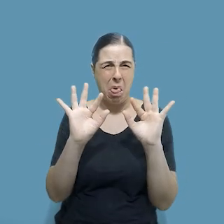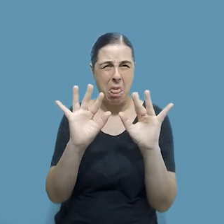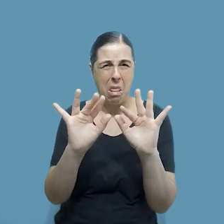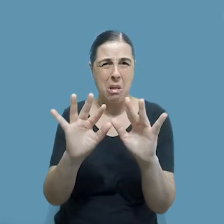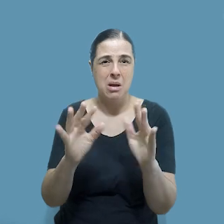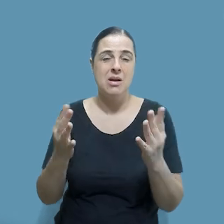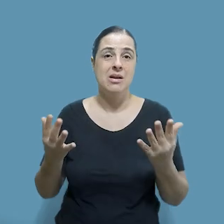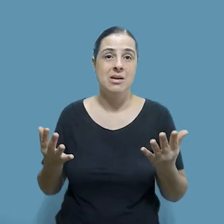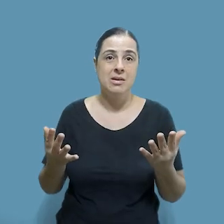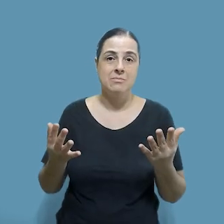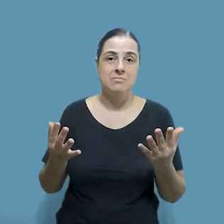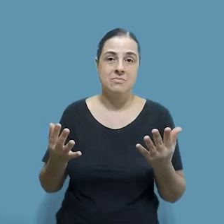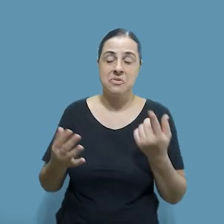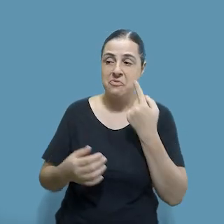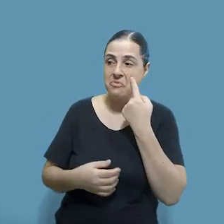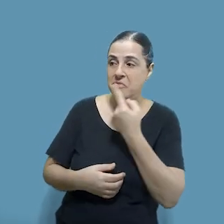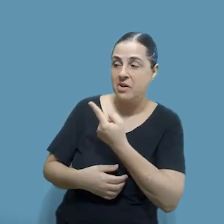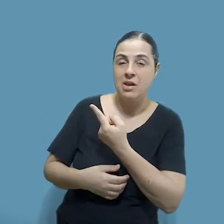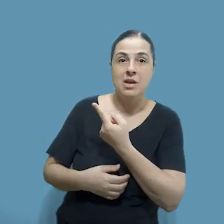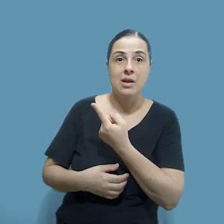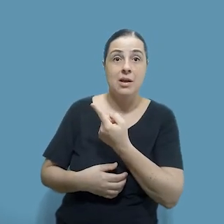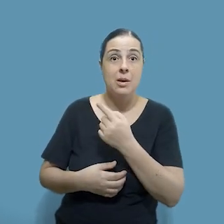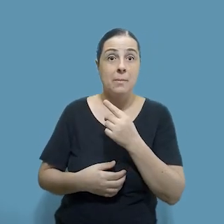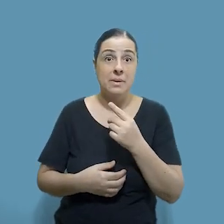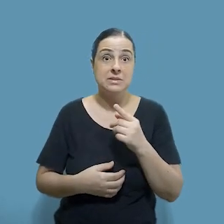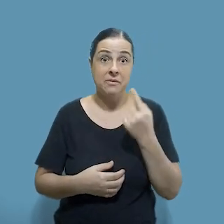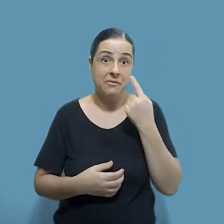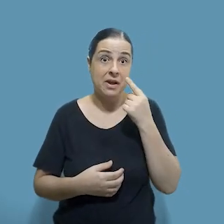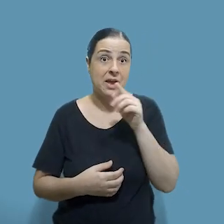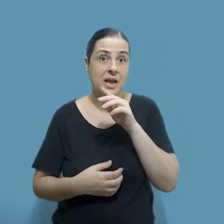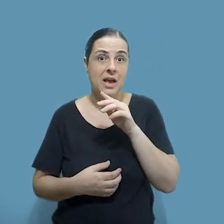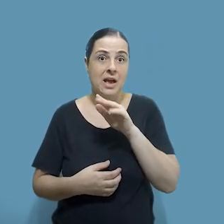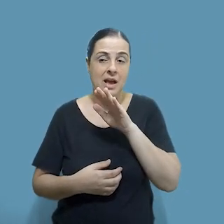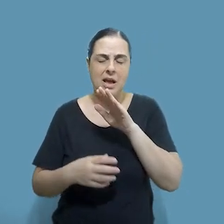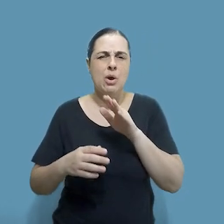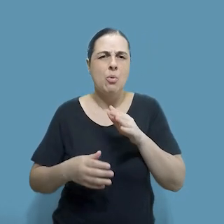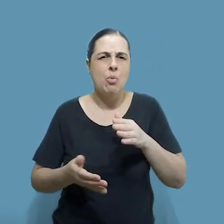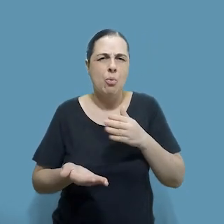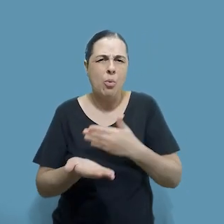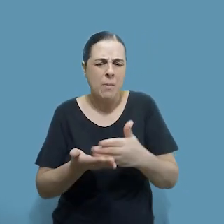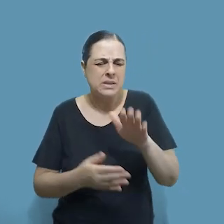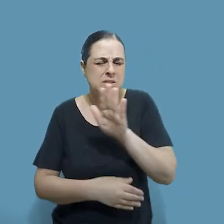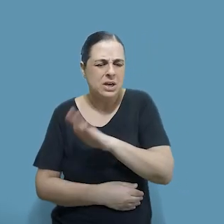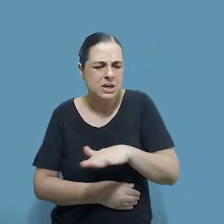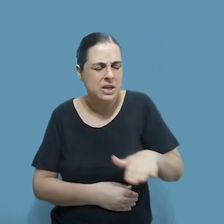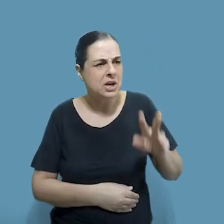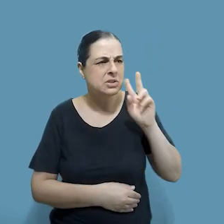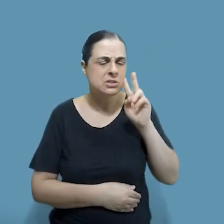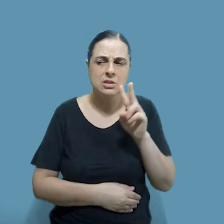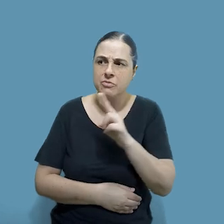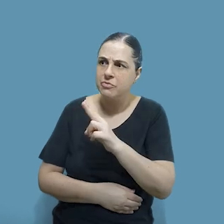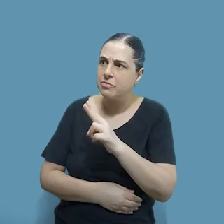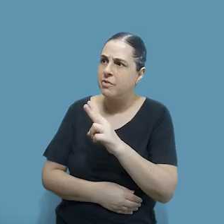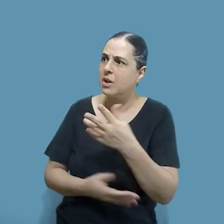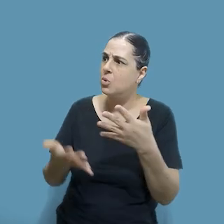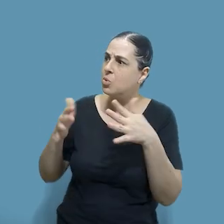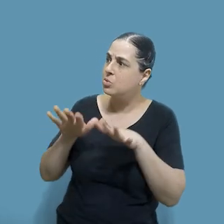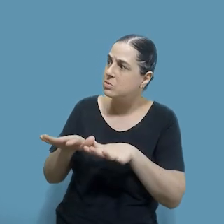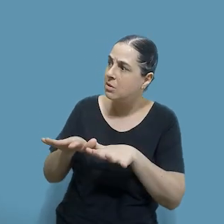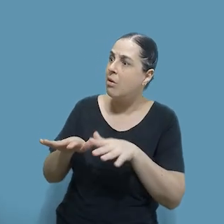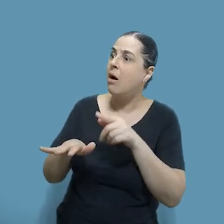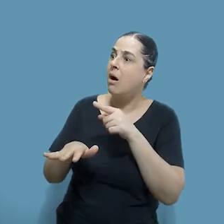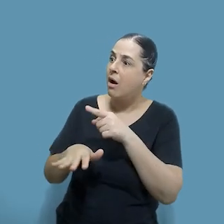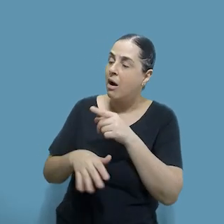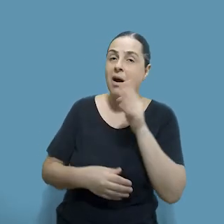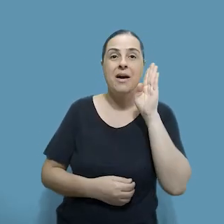dizer, nossa, que bacana, né? E aí você vai percebendo que aqui, ou aqui tem uma coisa que podia ser melhor, ali a outra,